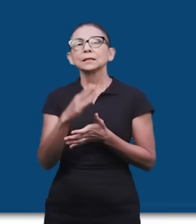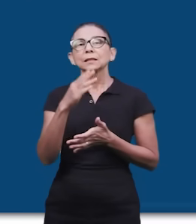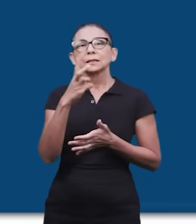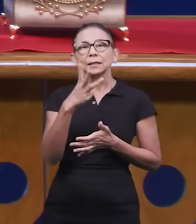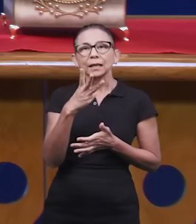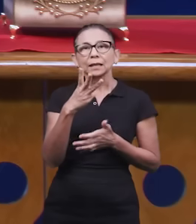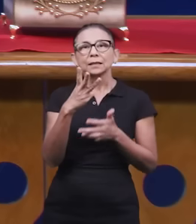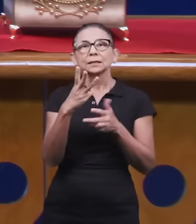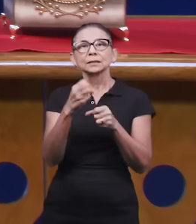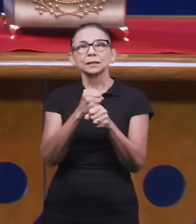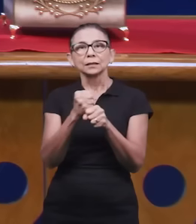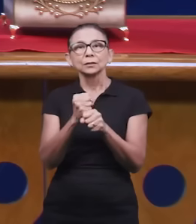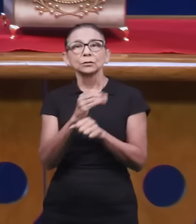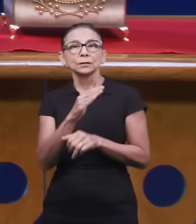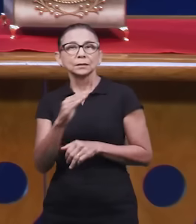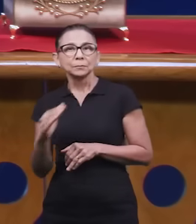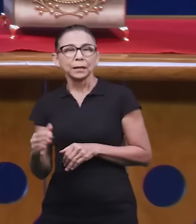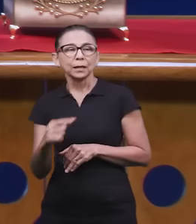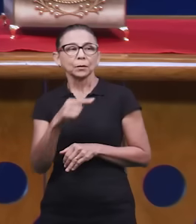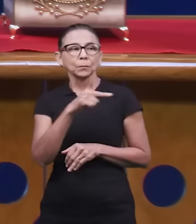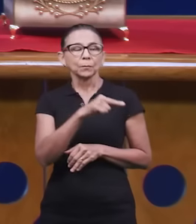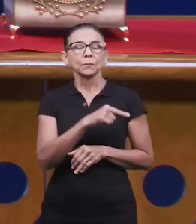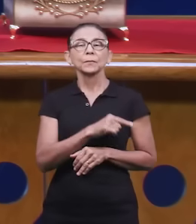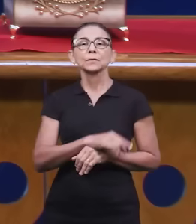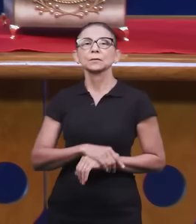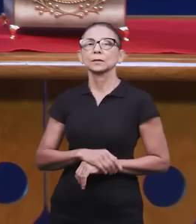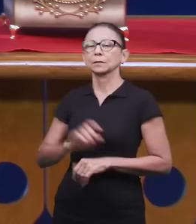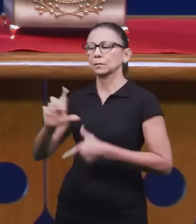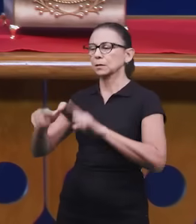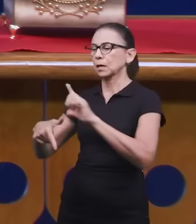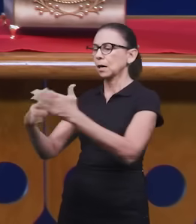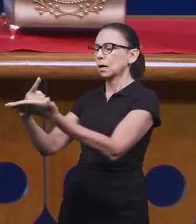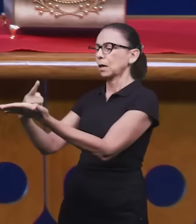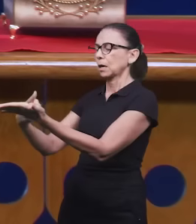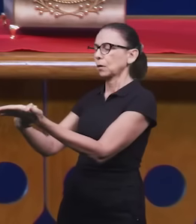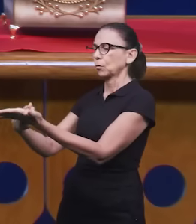vai acontecer? Ele faz um acordo com Israel,